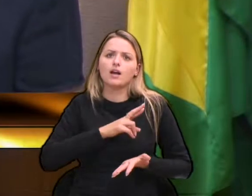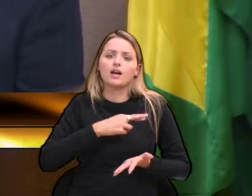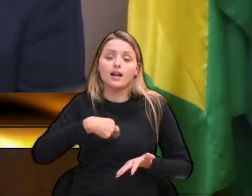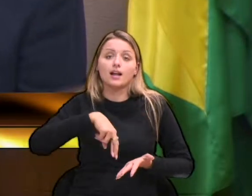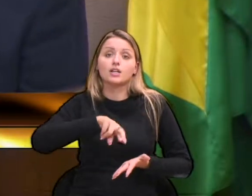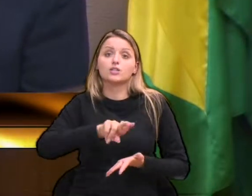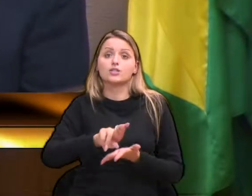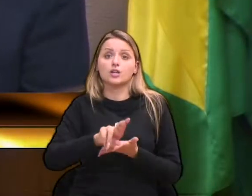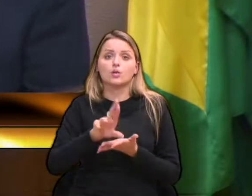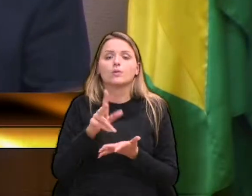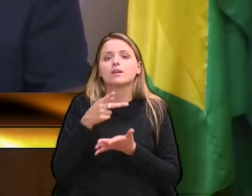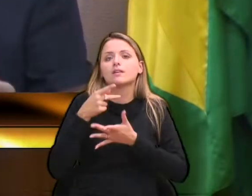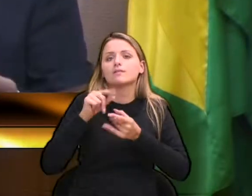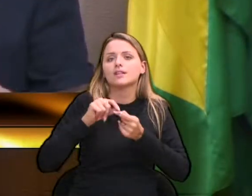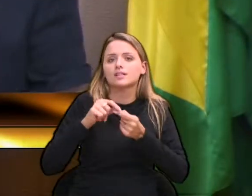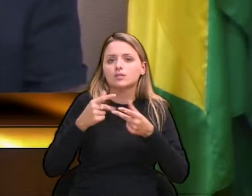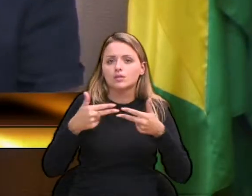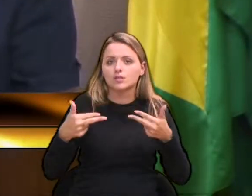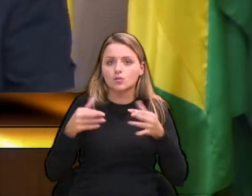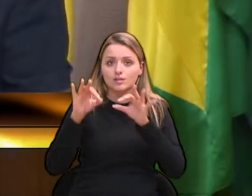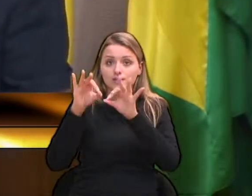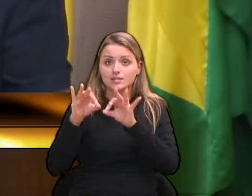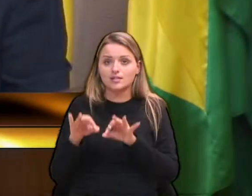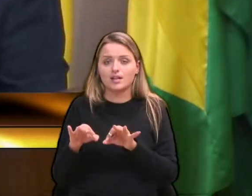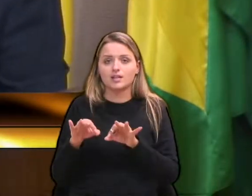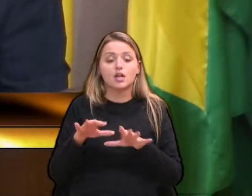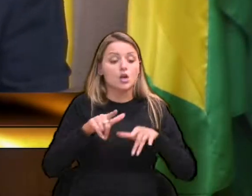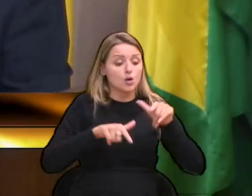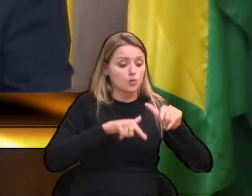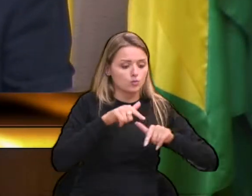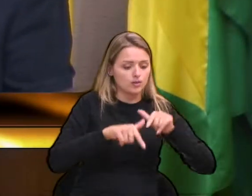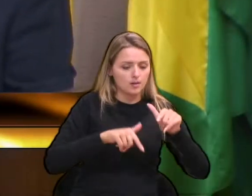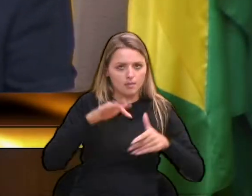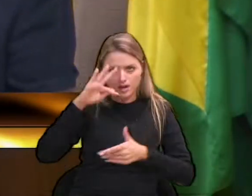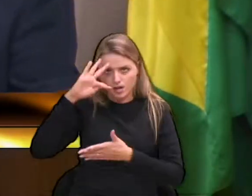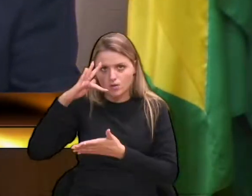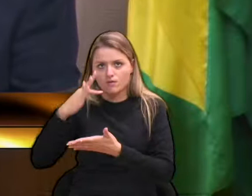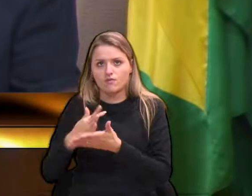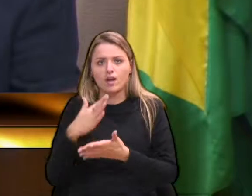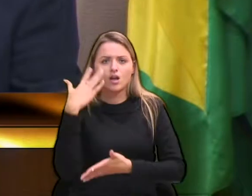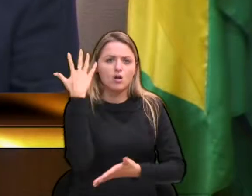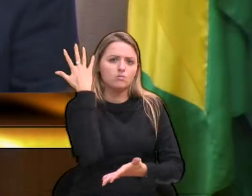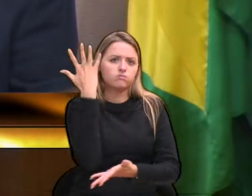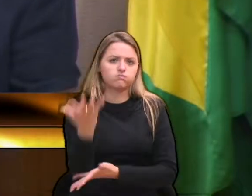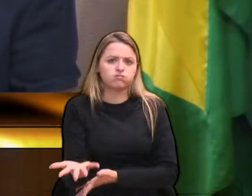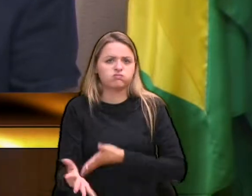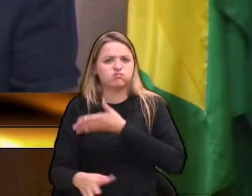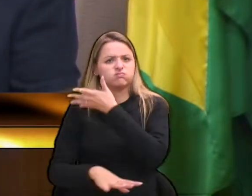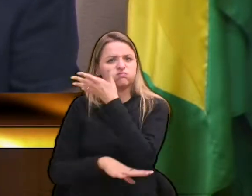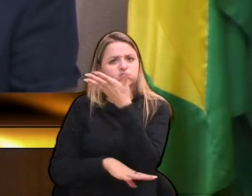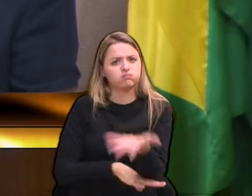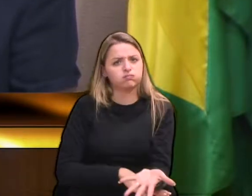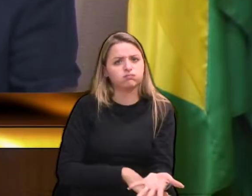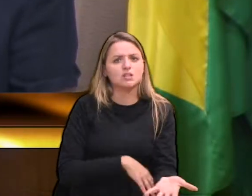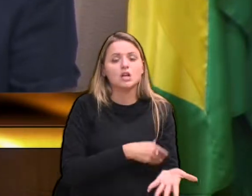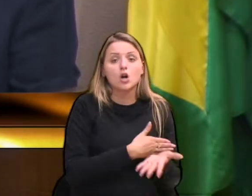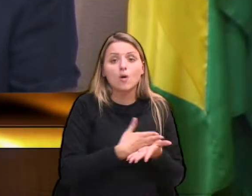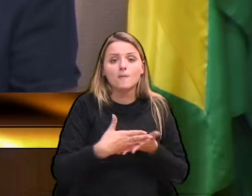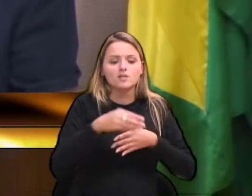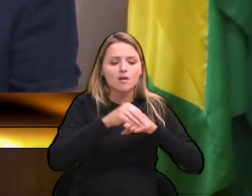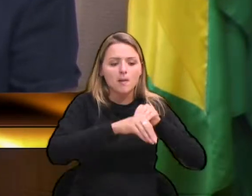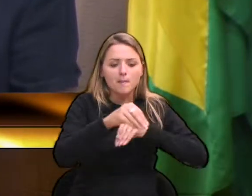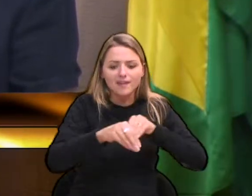trabalho. Com trabalho e fé, derrubaram a mata, lançaram as primeiras